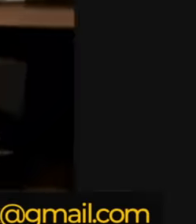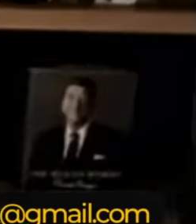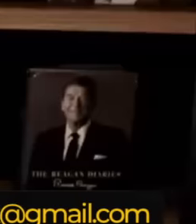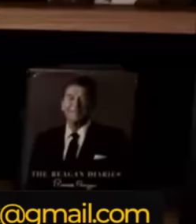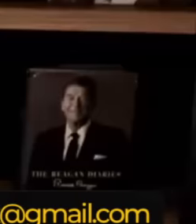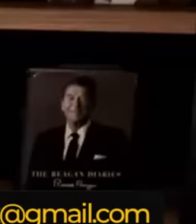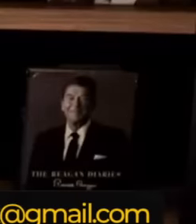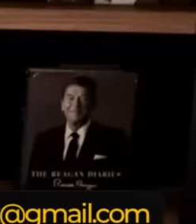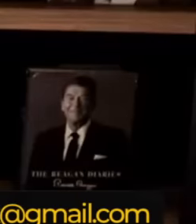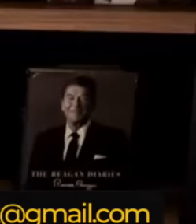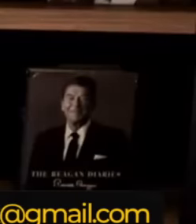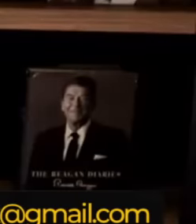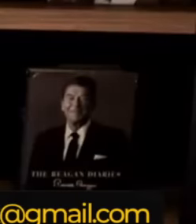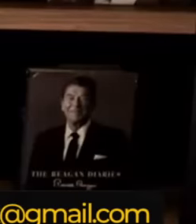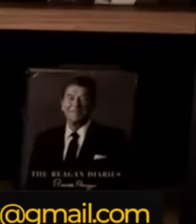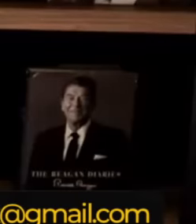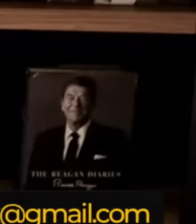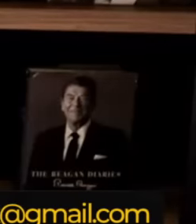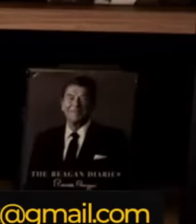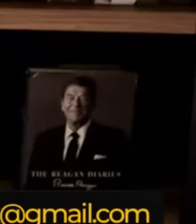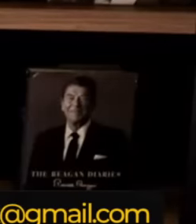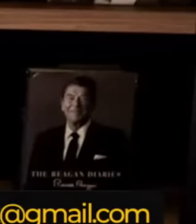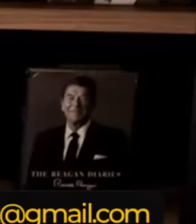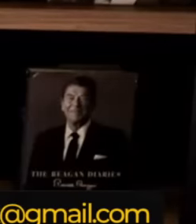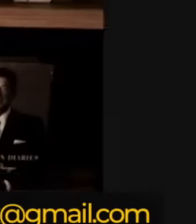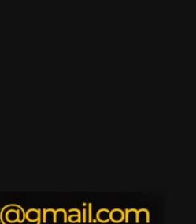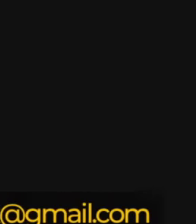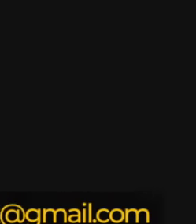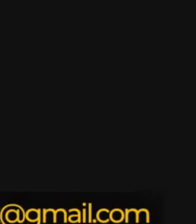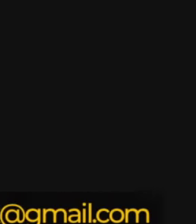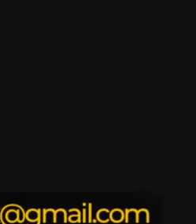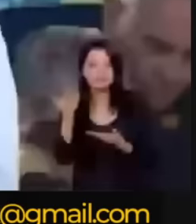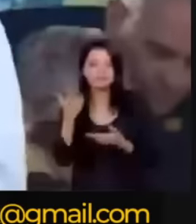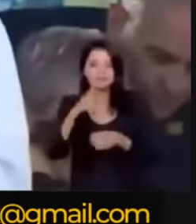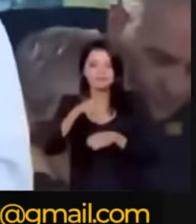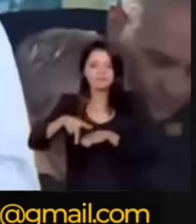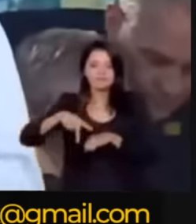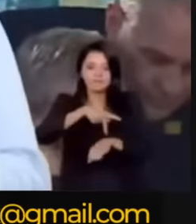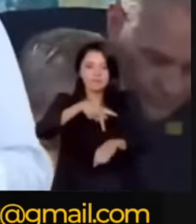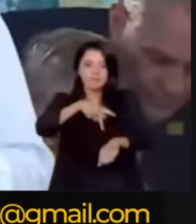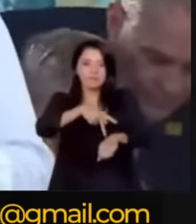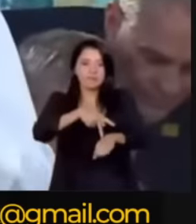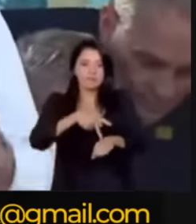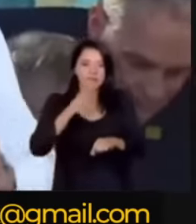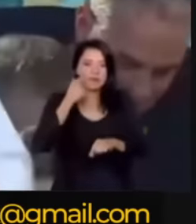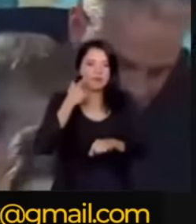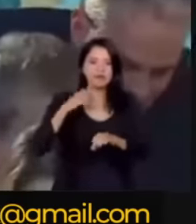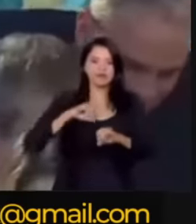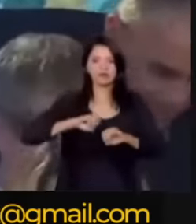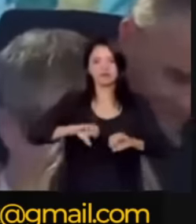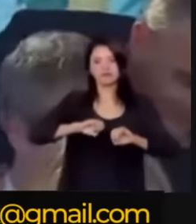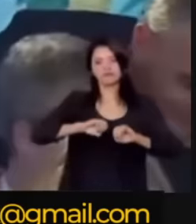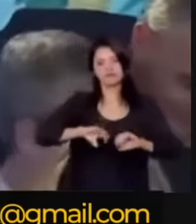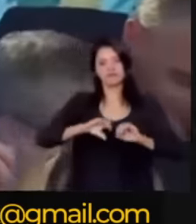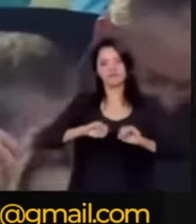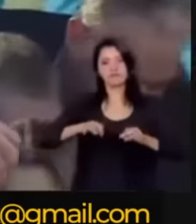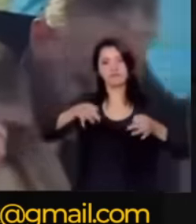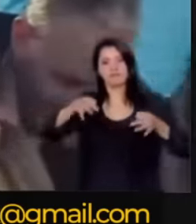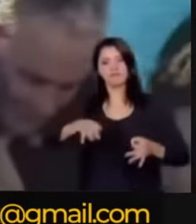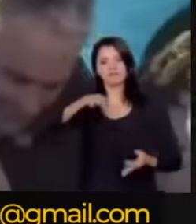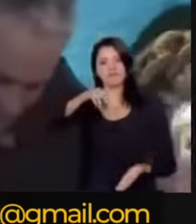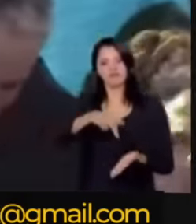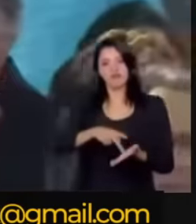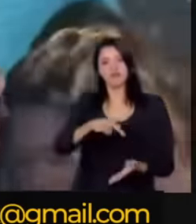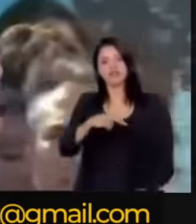ruas Então tudo isso foi feito para que o Lula viesse falar essas coisas assim Educadora uma